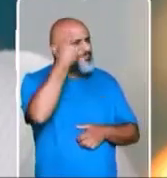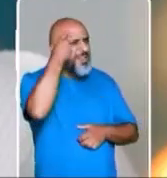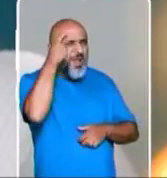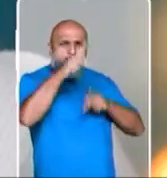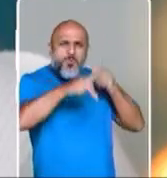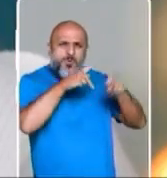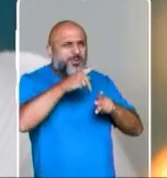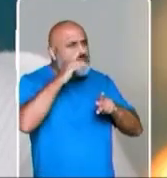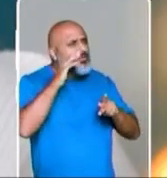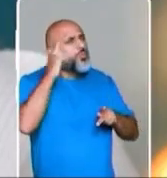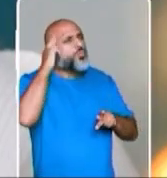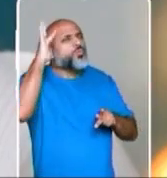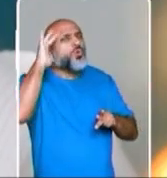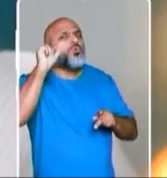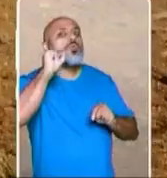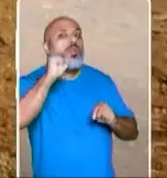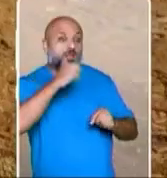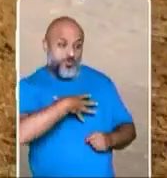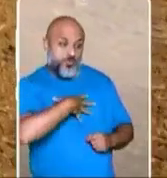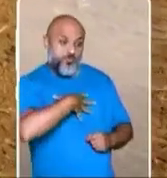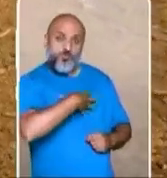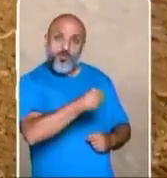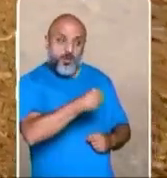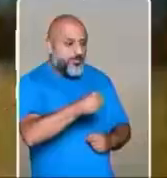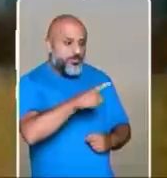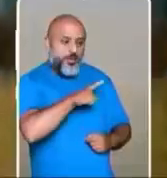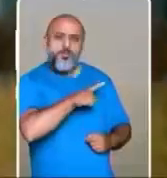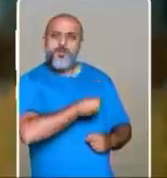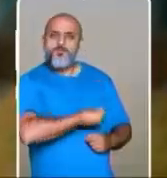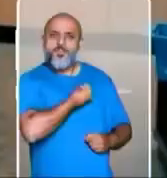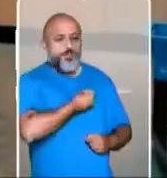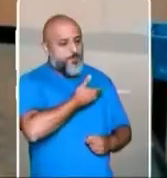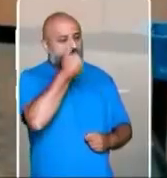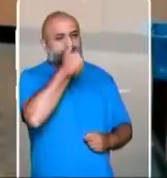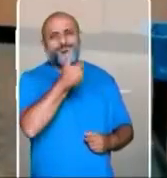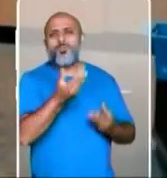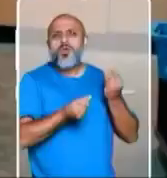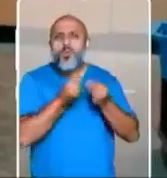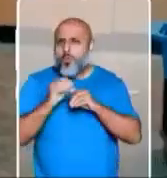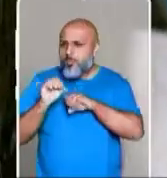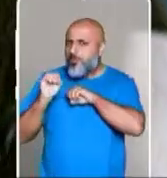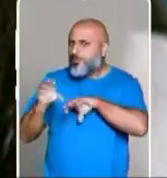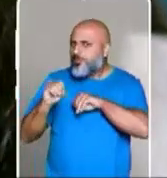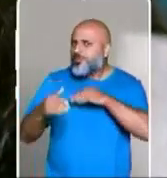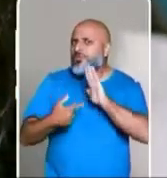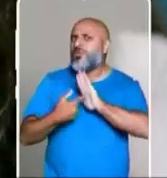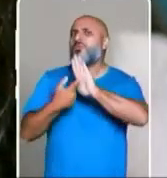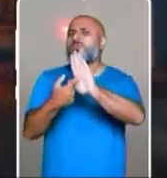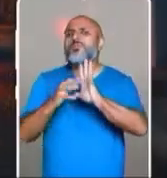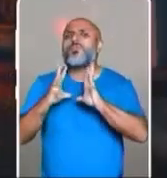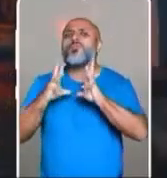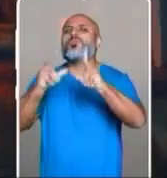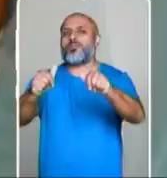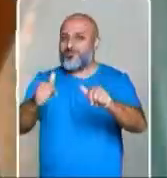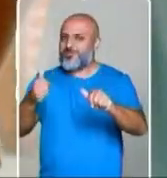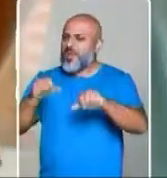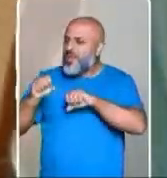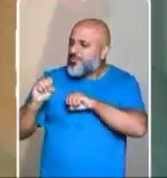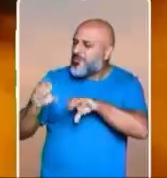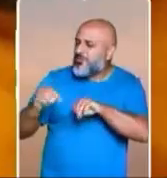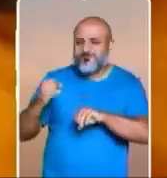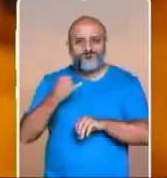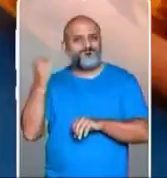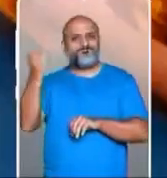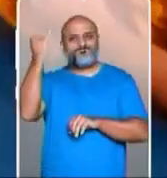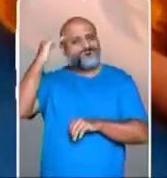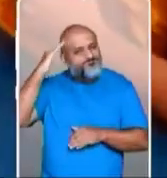no brasileiro, de modo geral, o sonho dele é que o seu filho tenha uma vida melhor que a dele. Mas como é que eu garanto que isso chegue para todo mundo? A